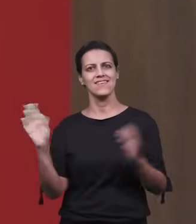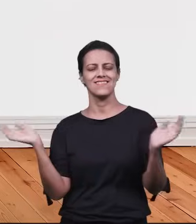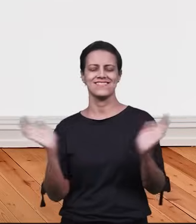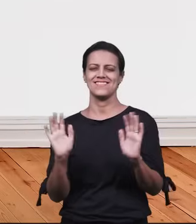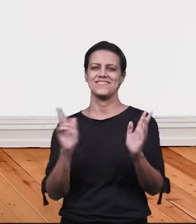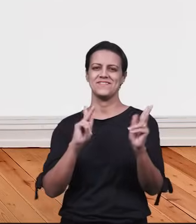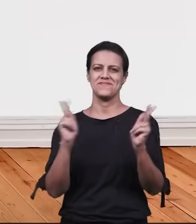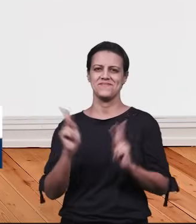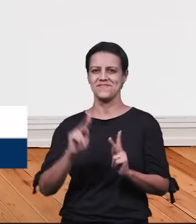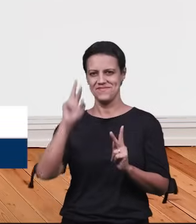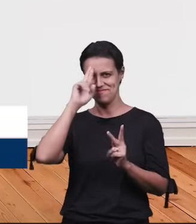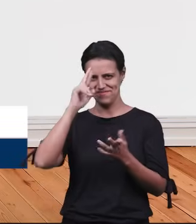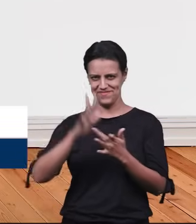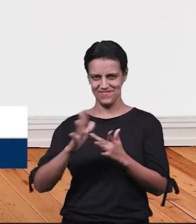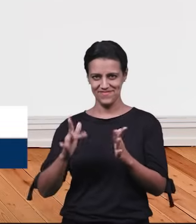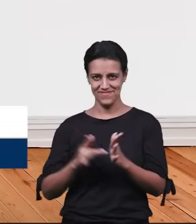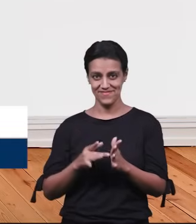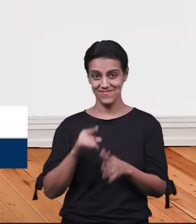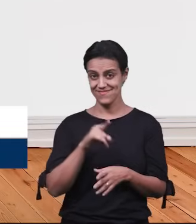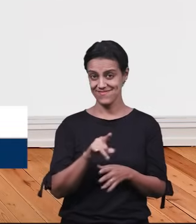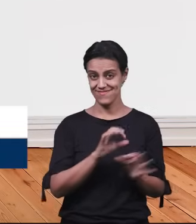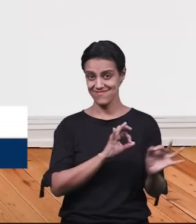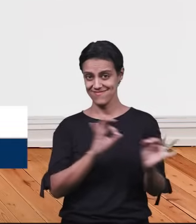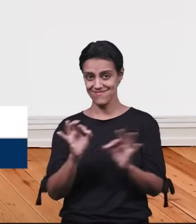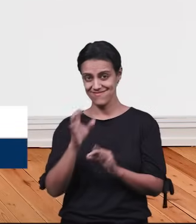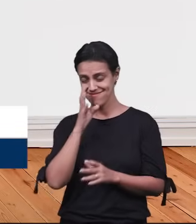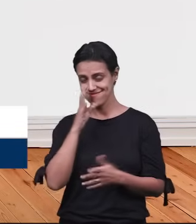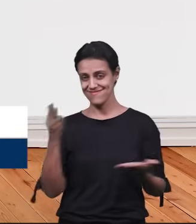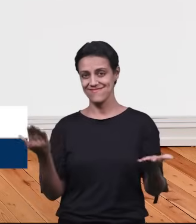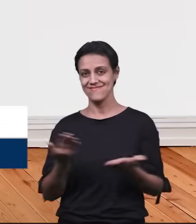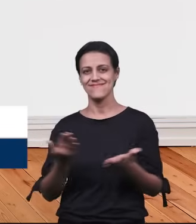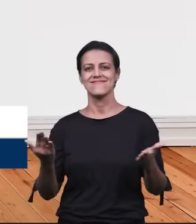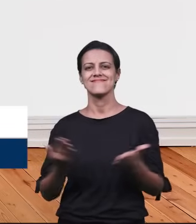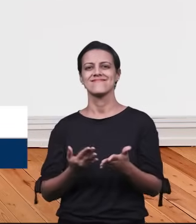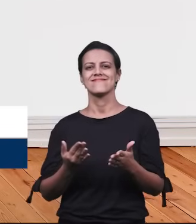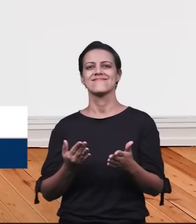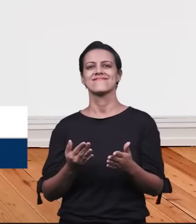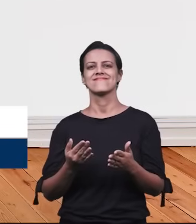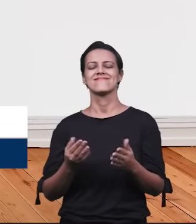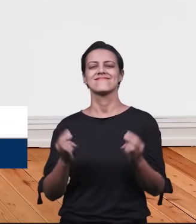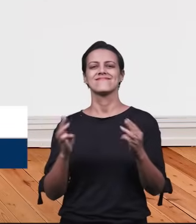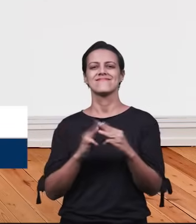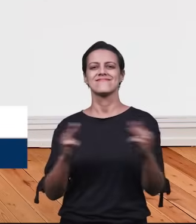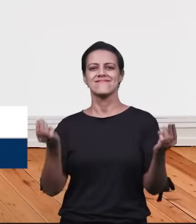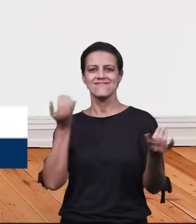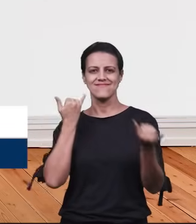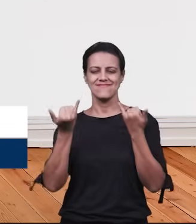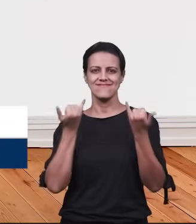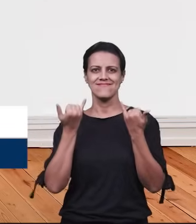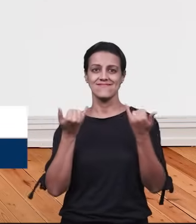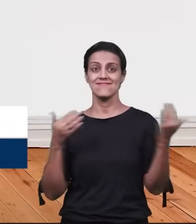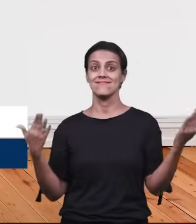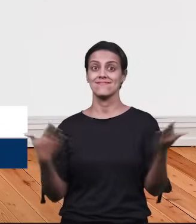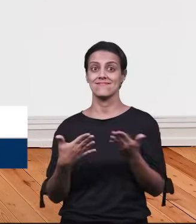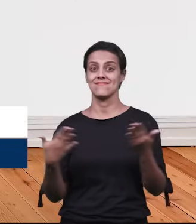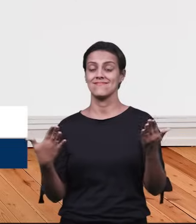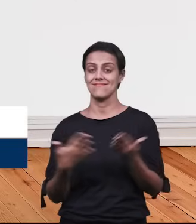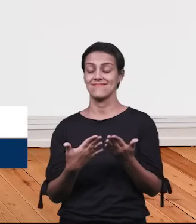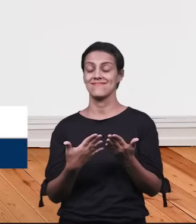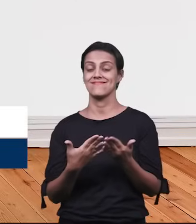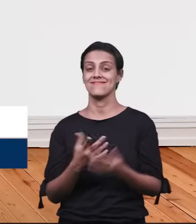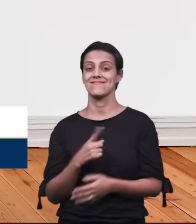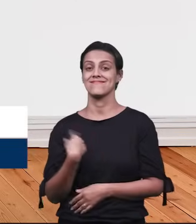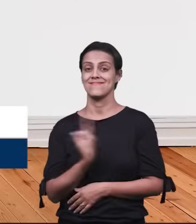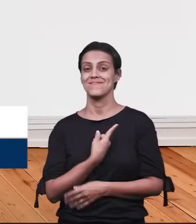contigo. Oi, Jorge, a paz do Senhor Jesus a você, meu irmão, e a todos que nos acompanham nesta edição do programa Manaim News. E desta